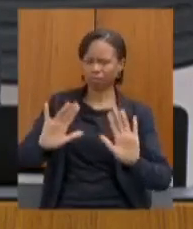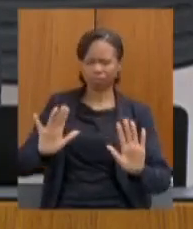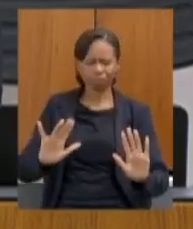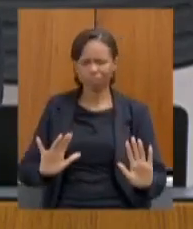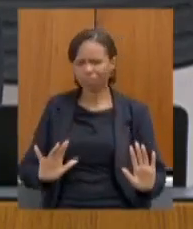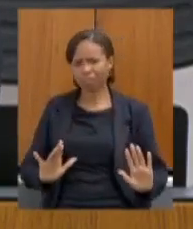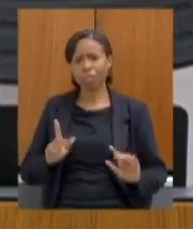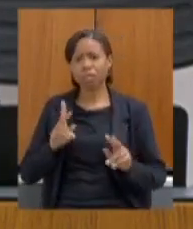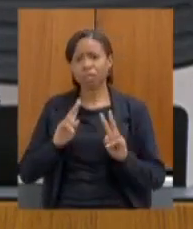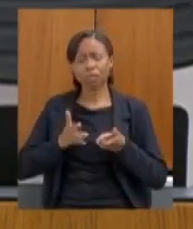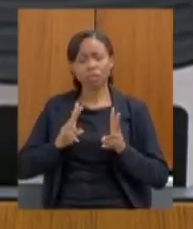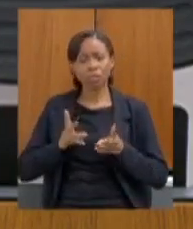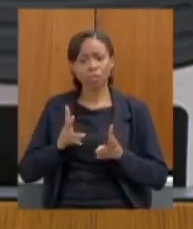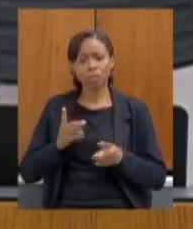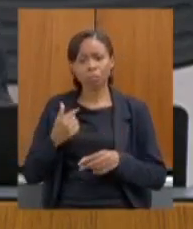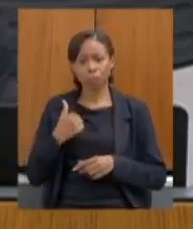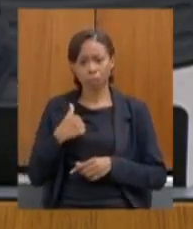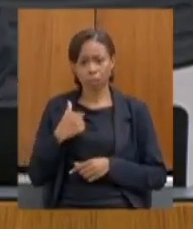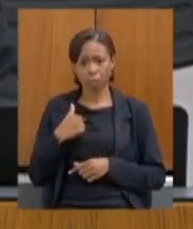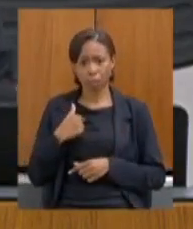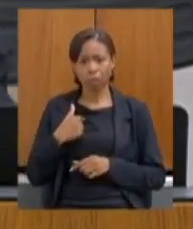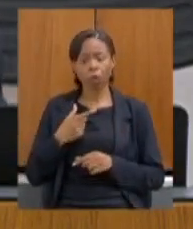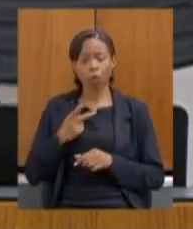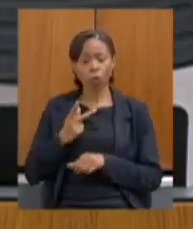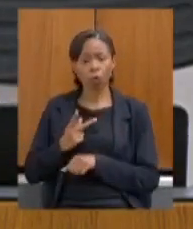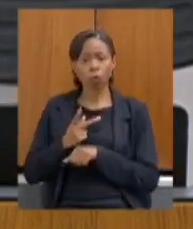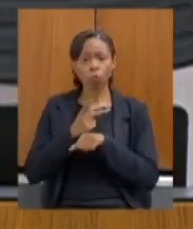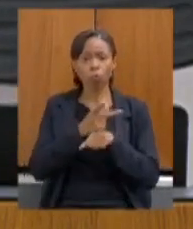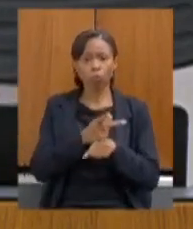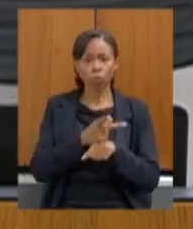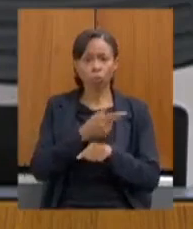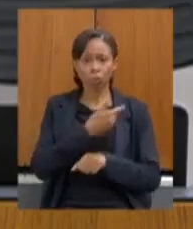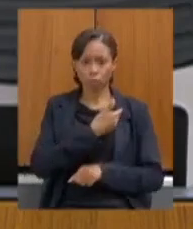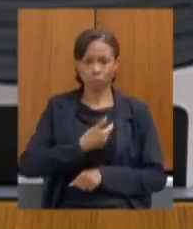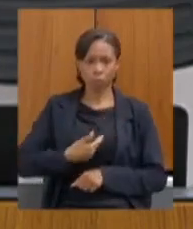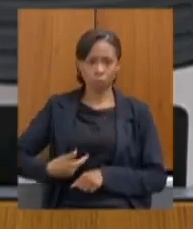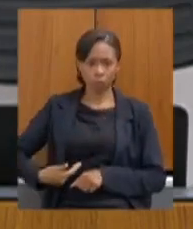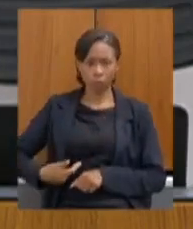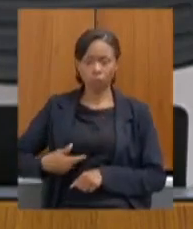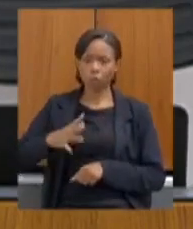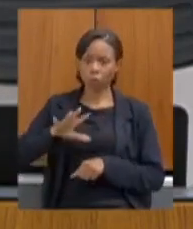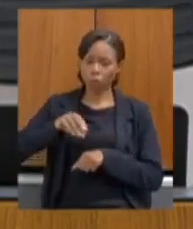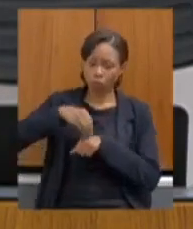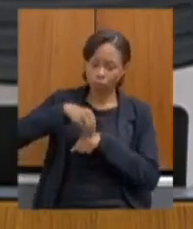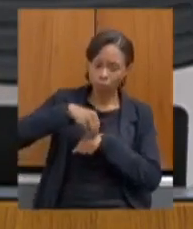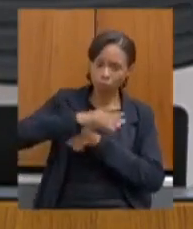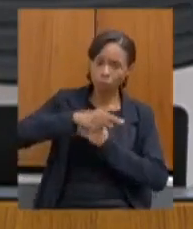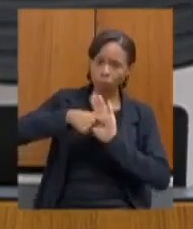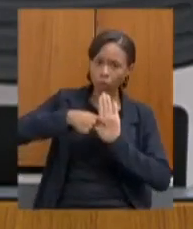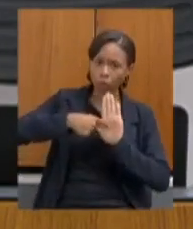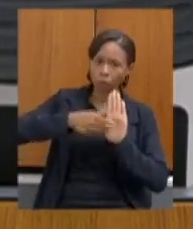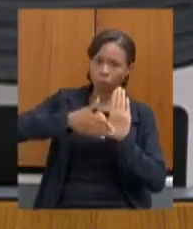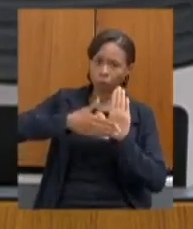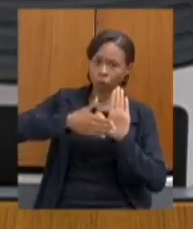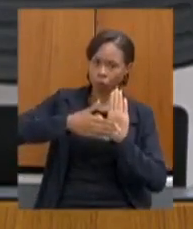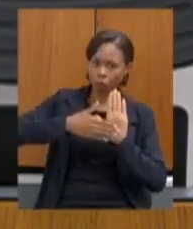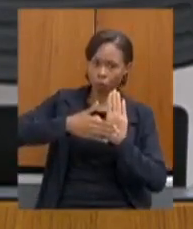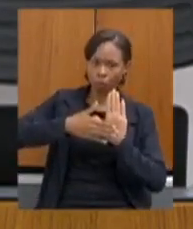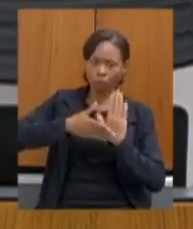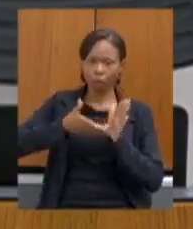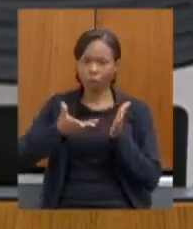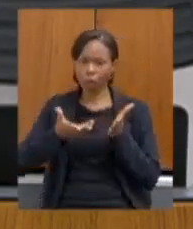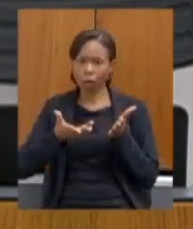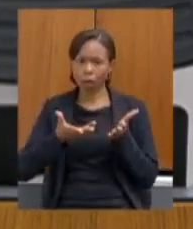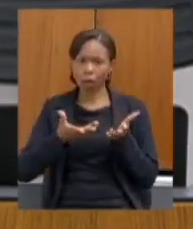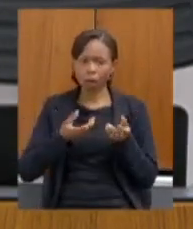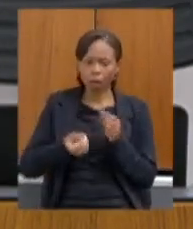Todas as vezes que eu procurei o governo foi para levar propostas, nunca para barganhar, nunca